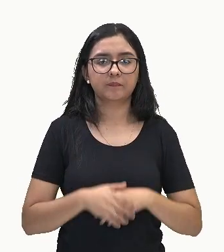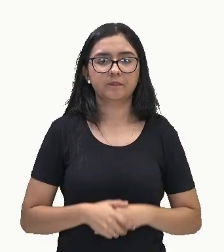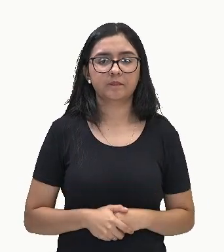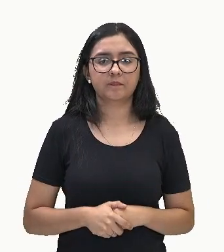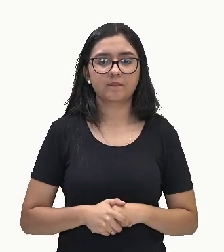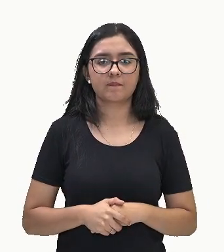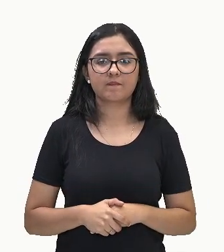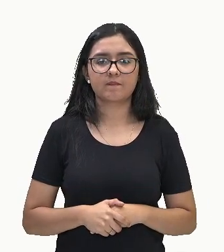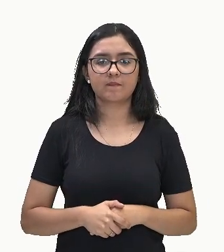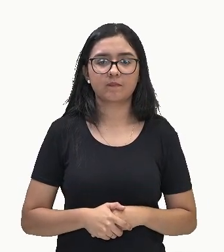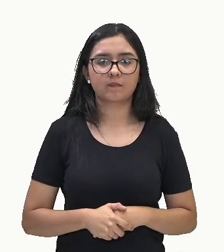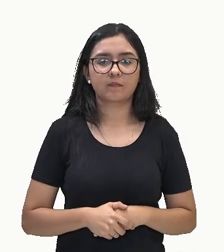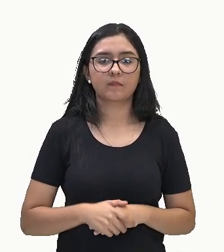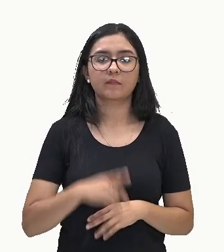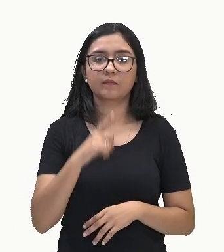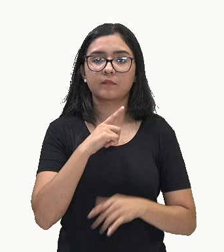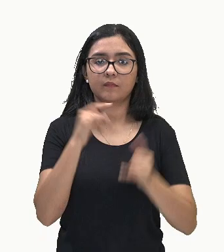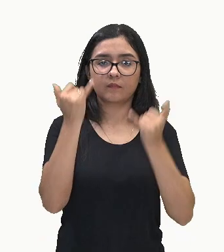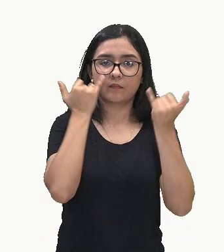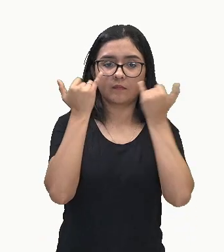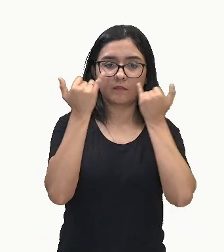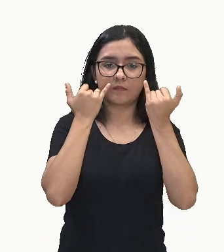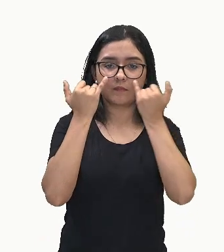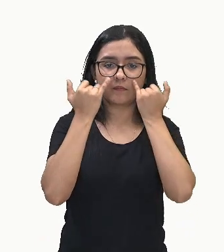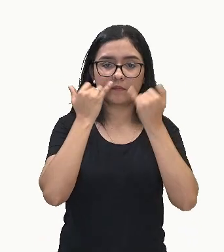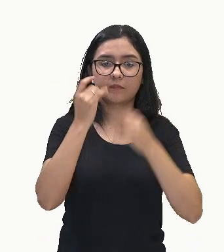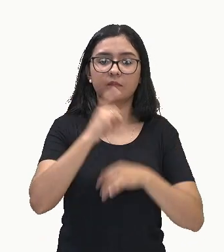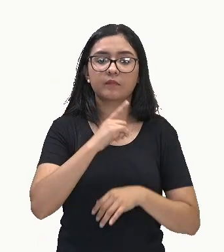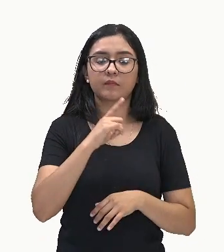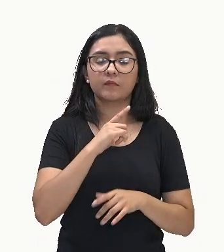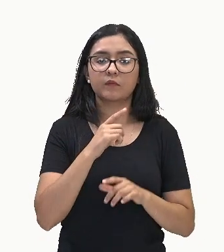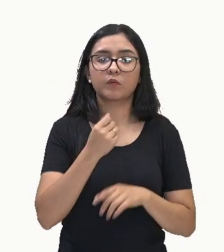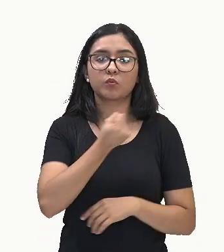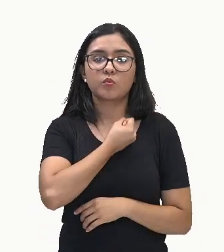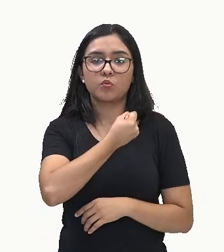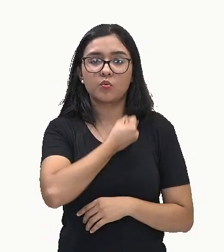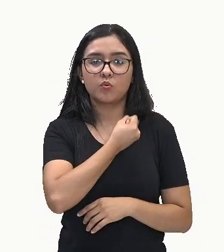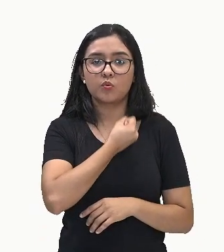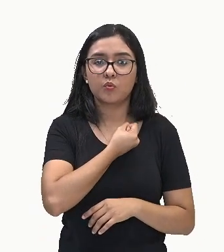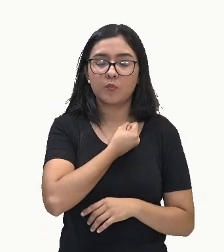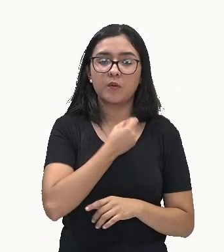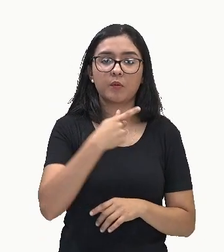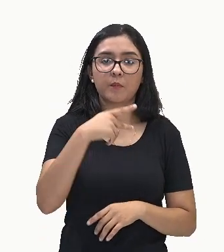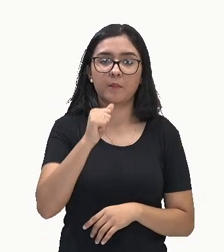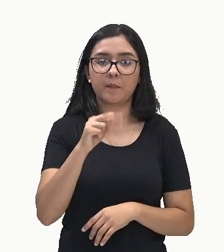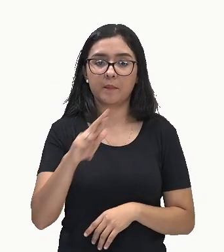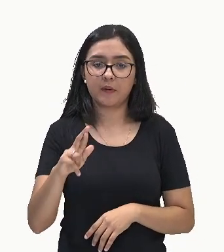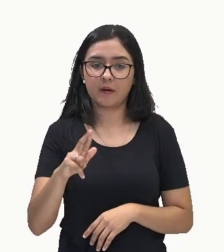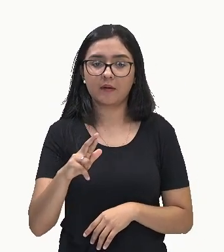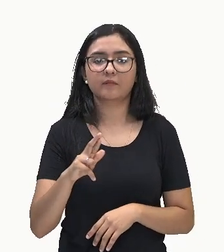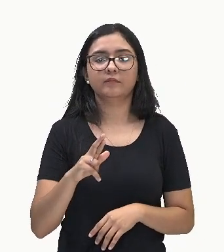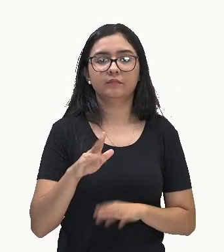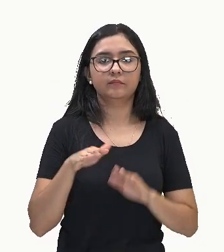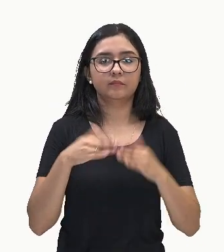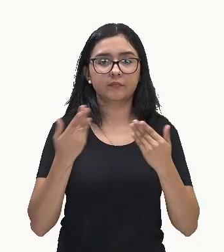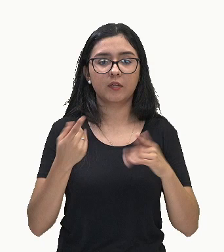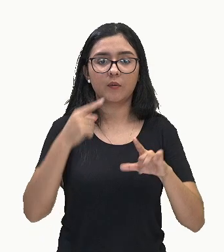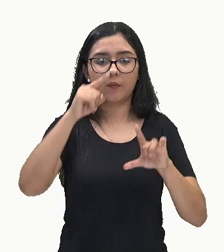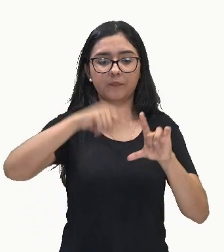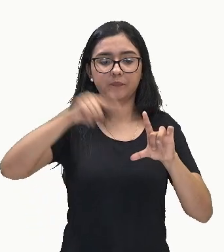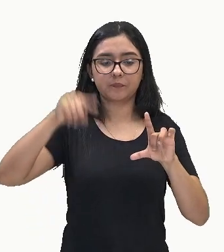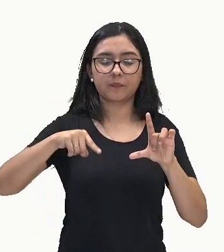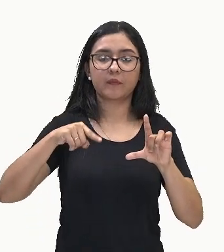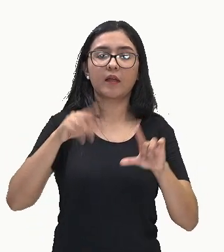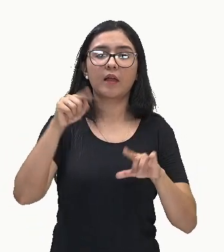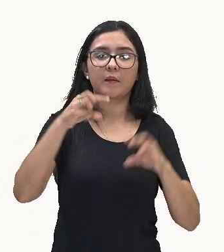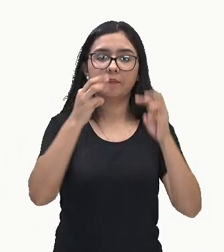nosso rol é composto né Por o número de dados né par Então nesse caso a nossa mediana